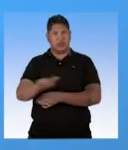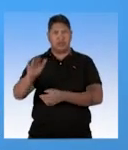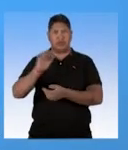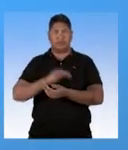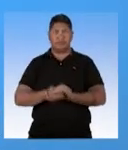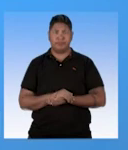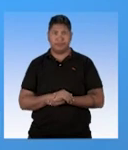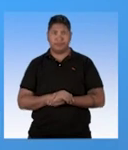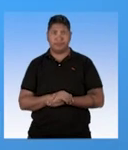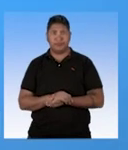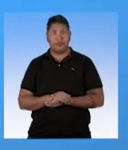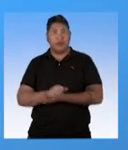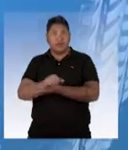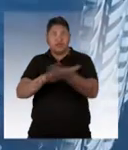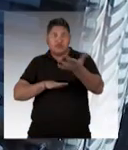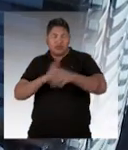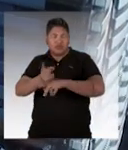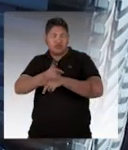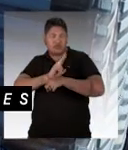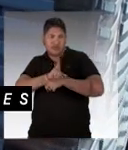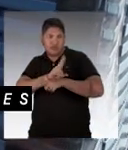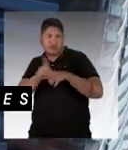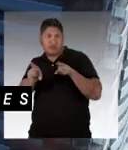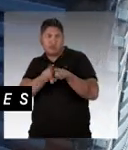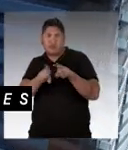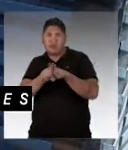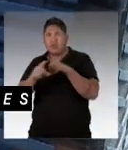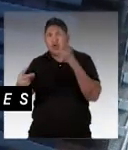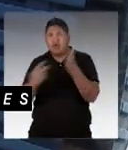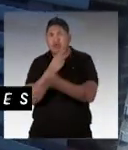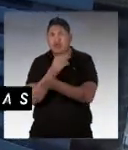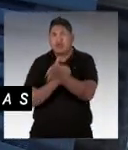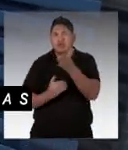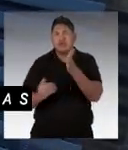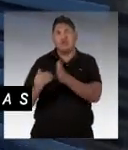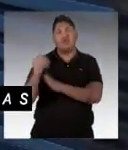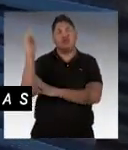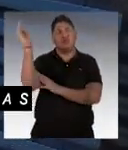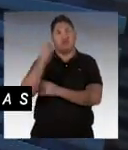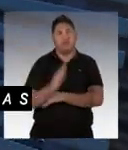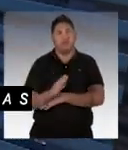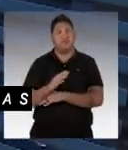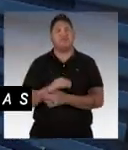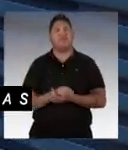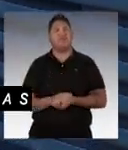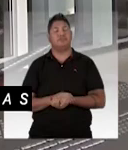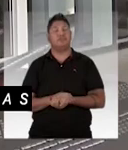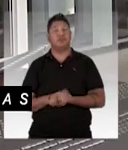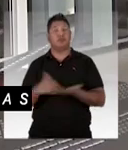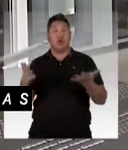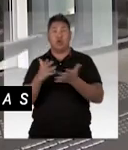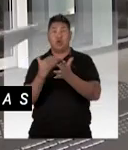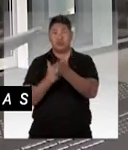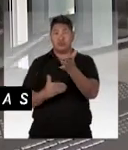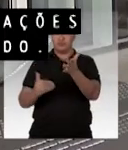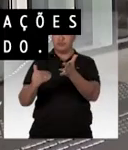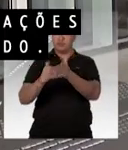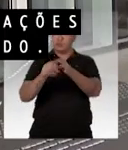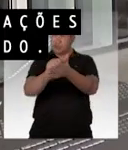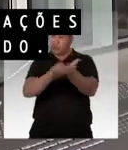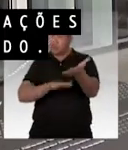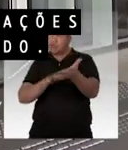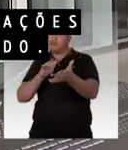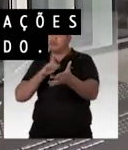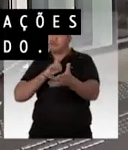qualquer criança. Atividades de fiscalização também são realizadas em todo o país. Agora, todas